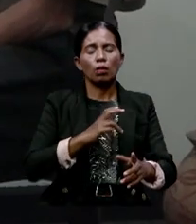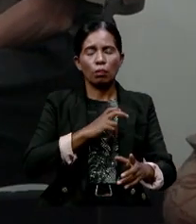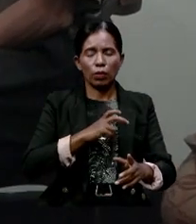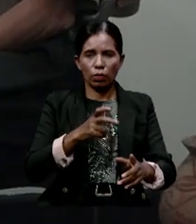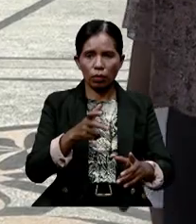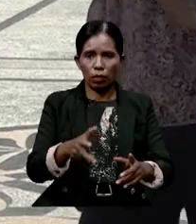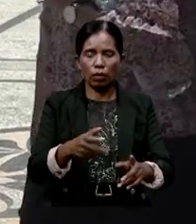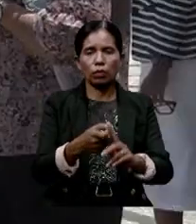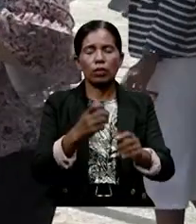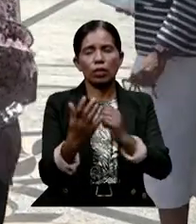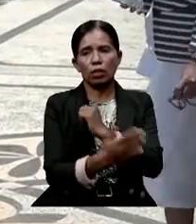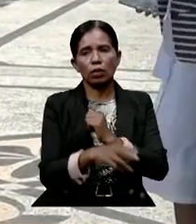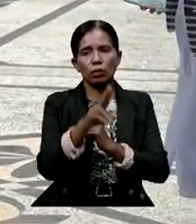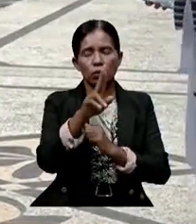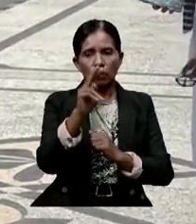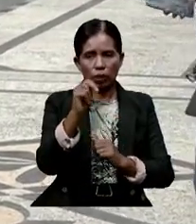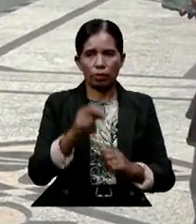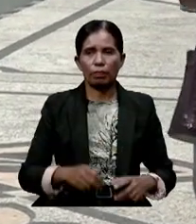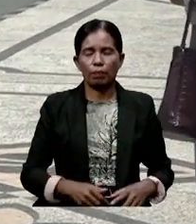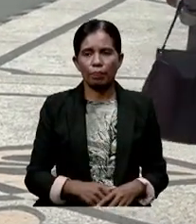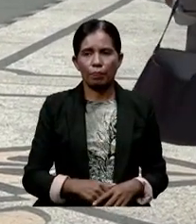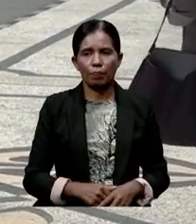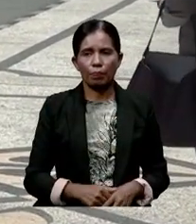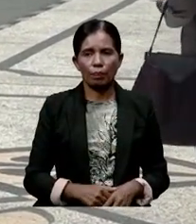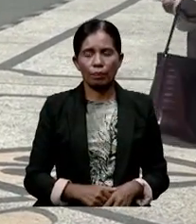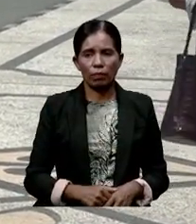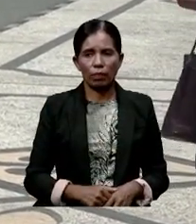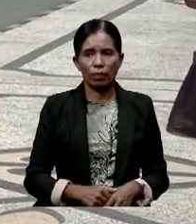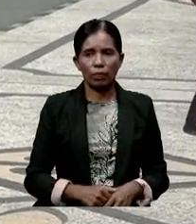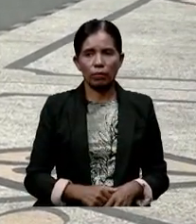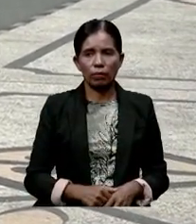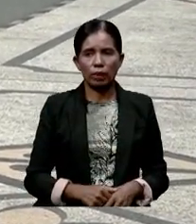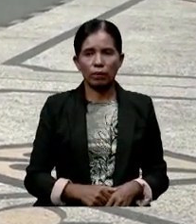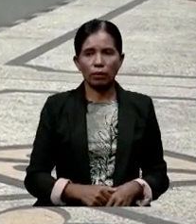Inida Husi Nações Unidas. Santina de Jesus, Marito da Costa, GMN.